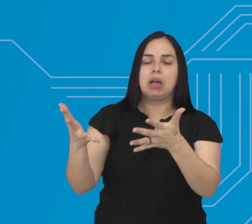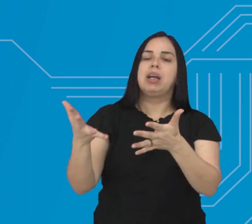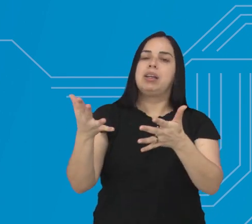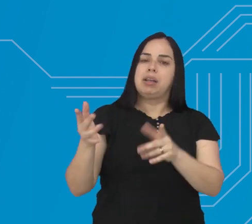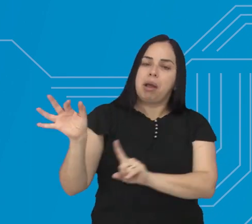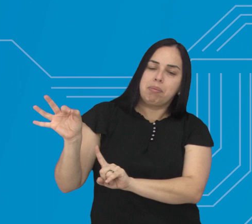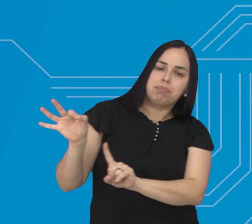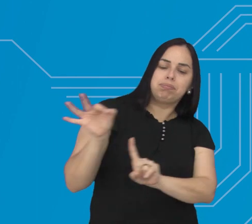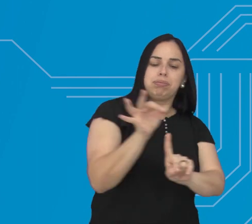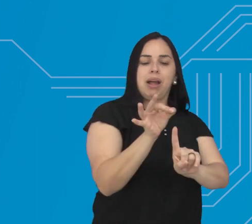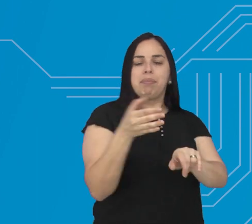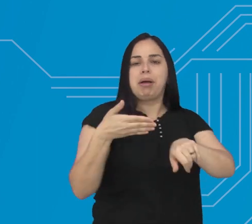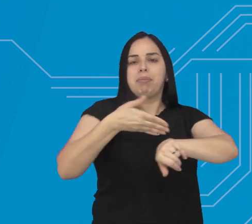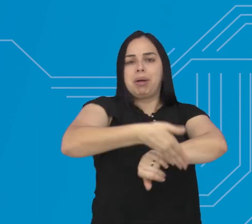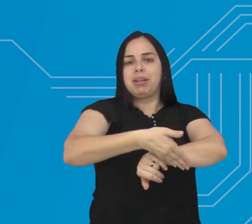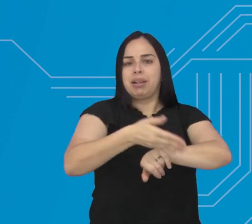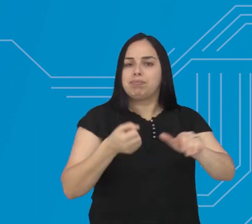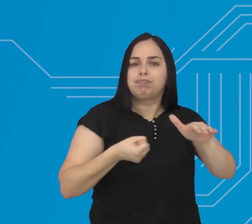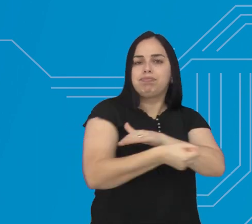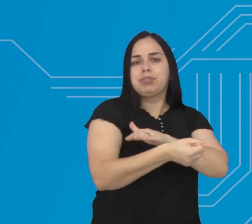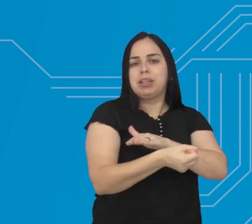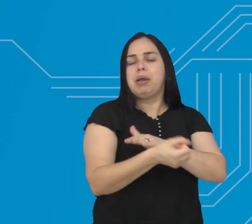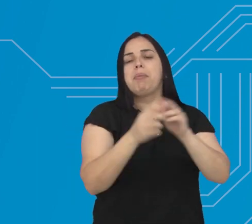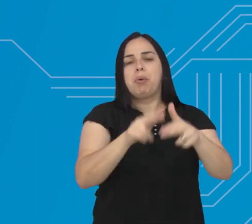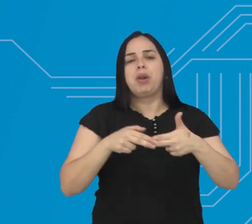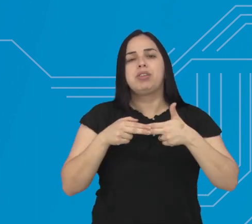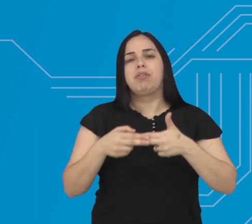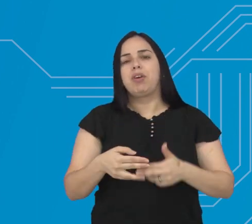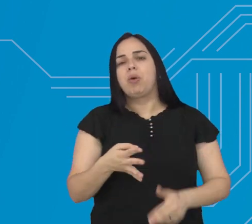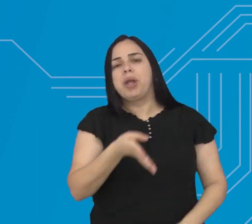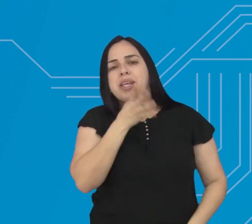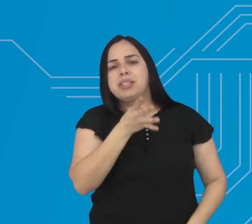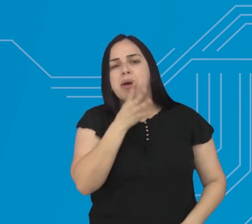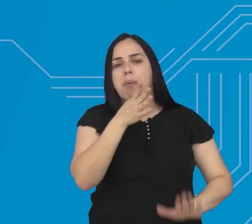e principalmente os jovens a entrar nesse programa, a gente